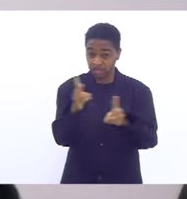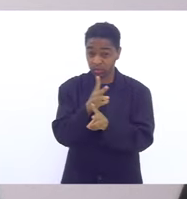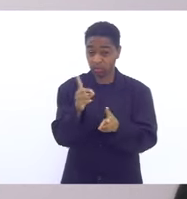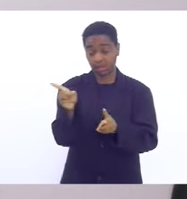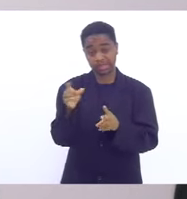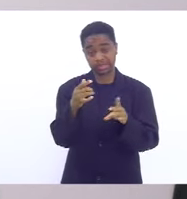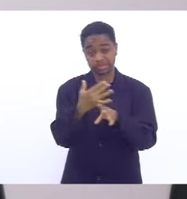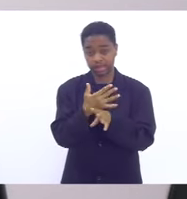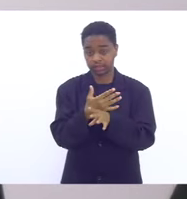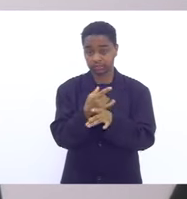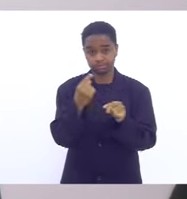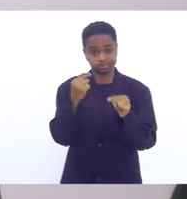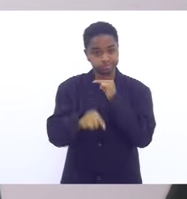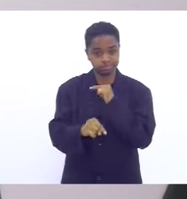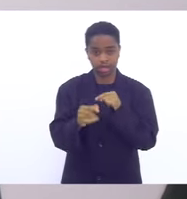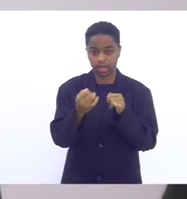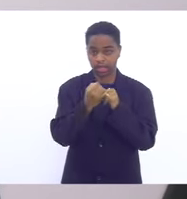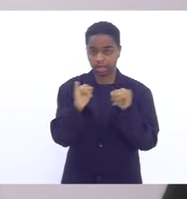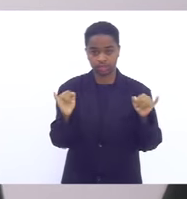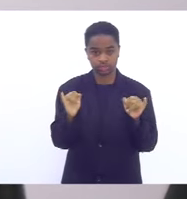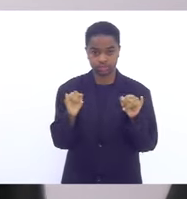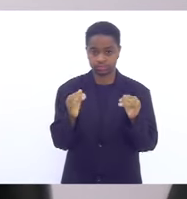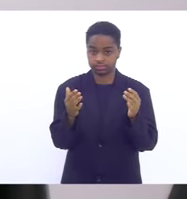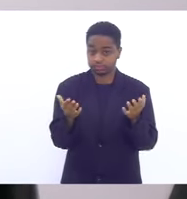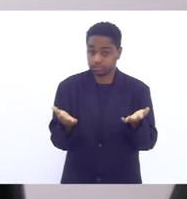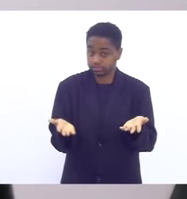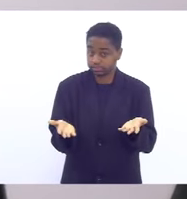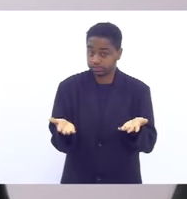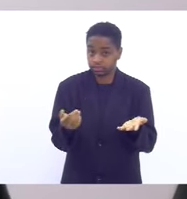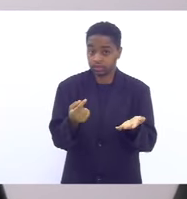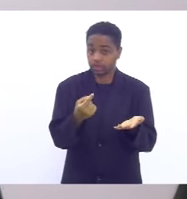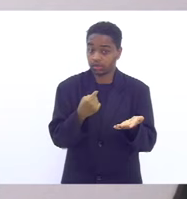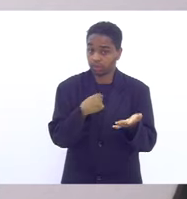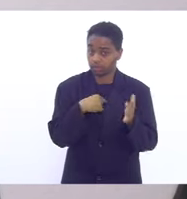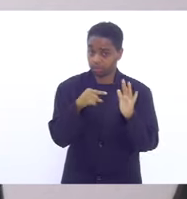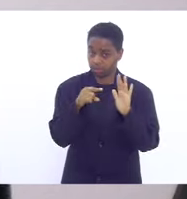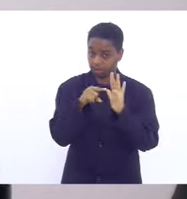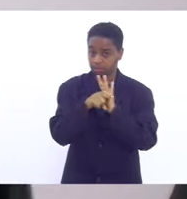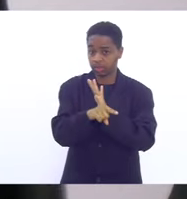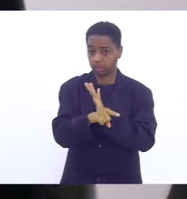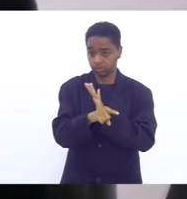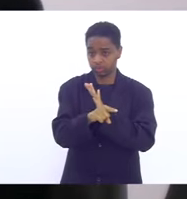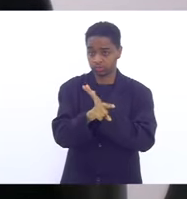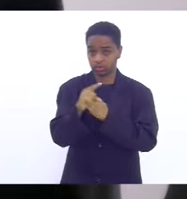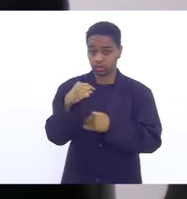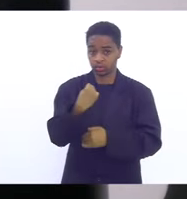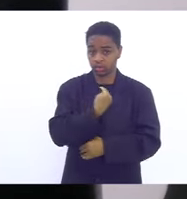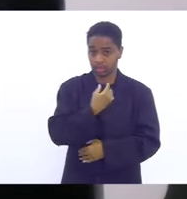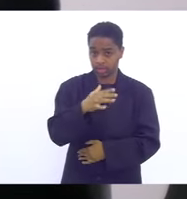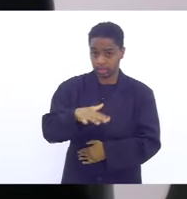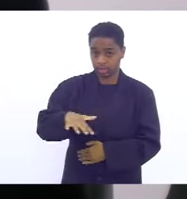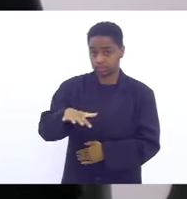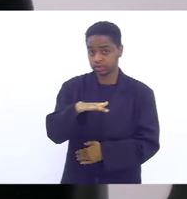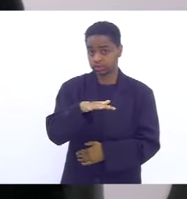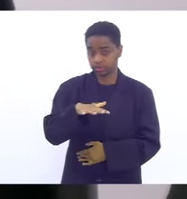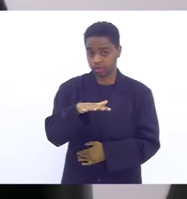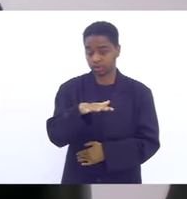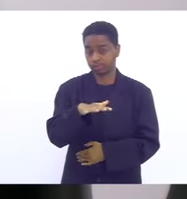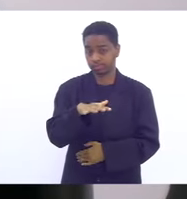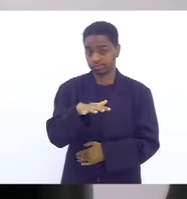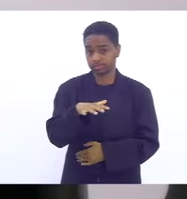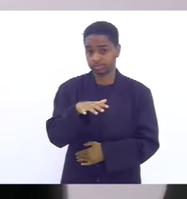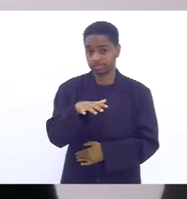a energia acaba. E uma pergunta que não quer calar. A nossa região, como a deputada Célia de Rodão sabe muito